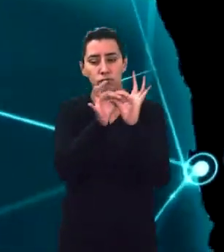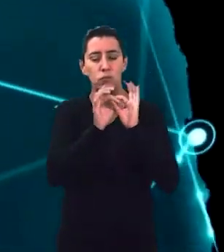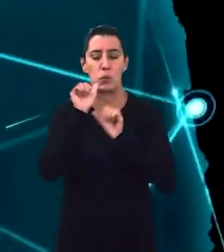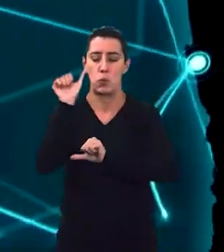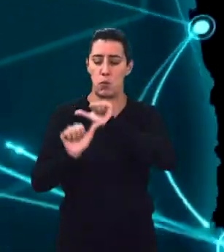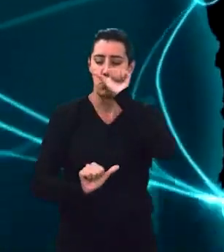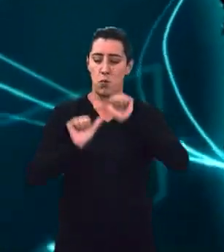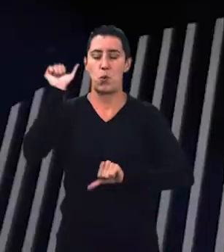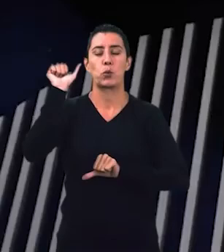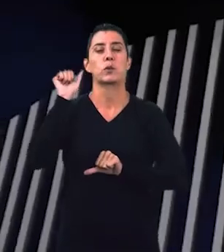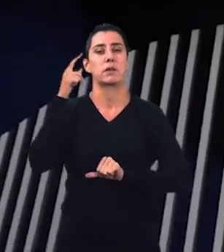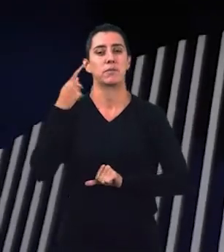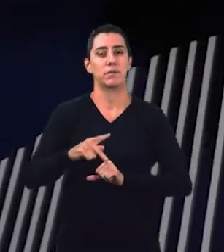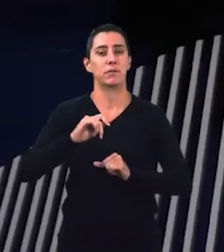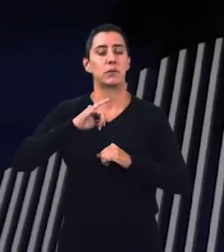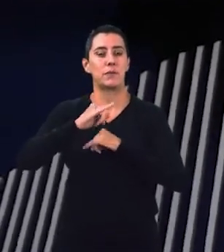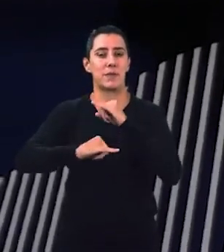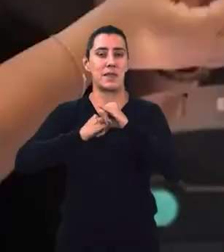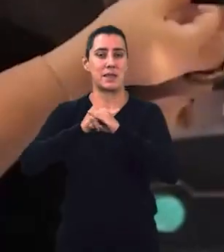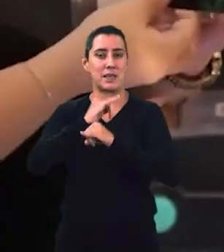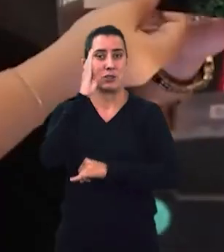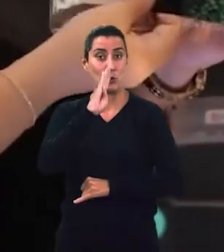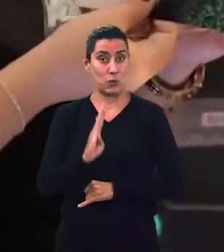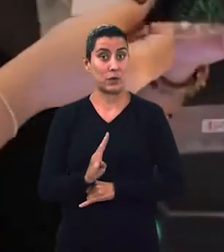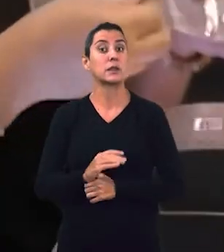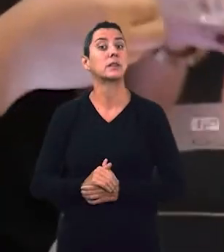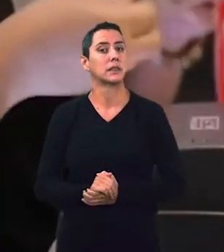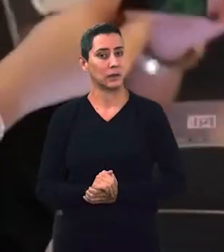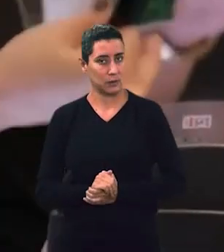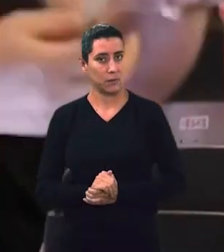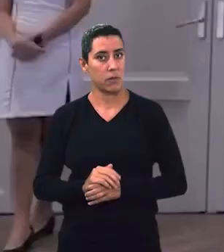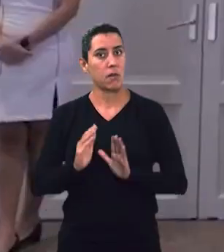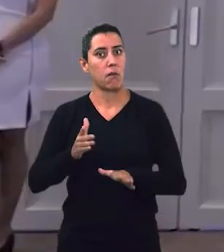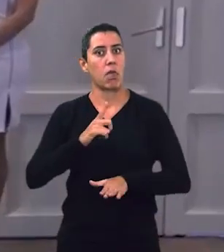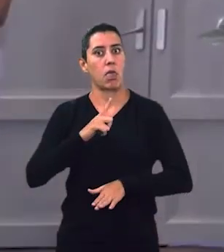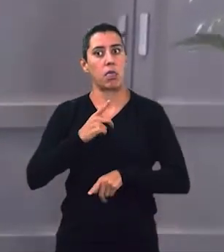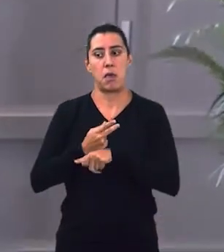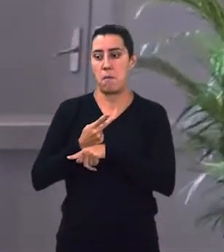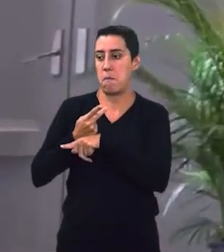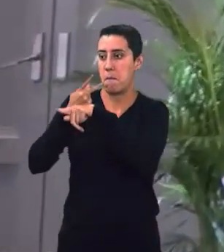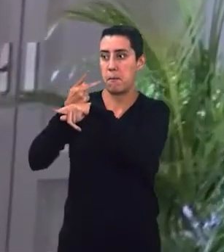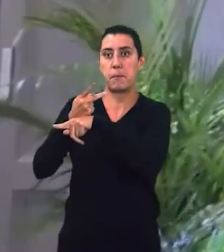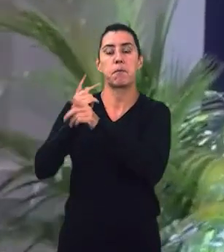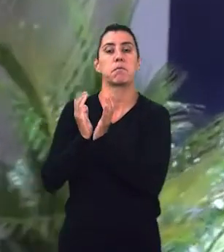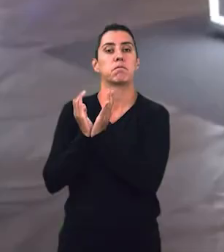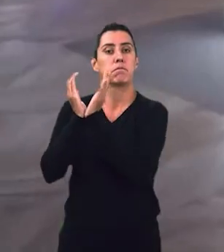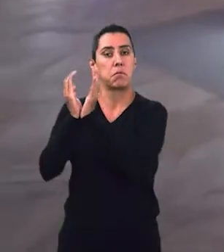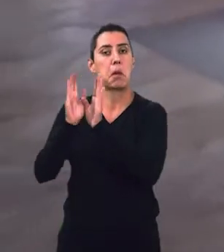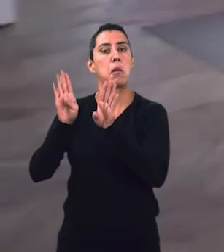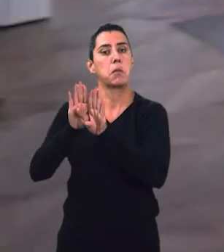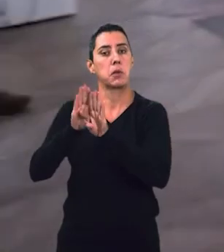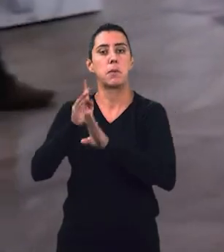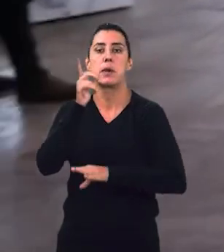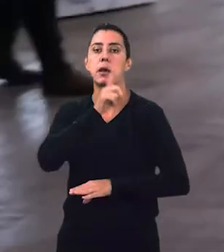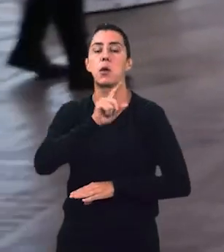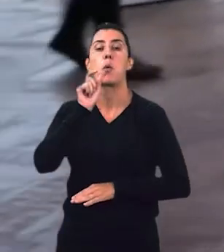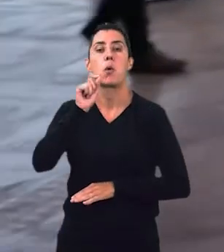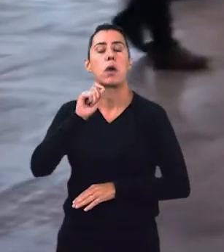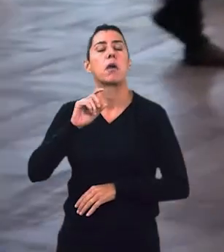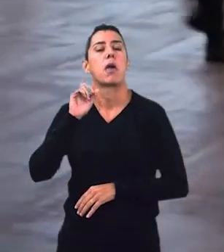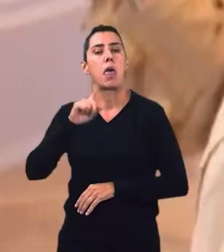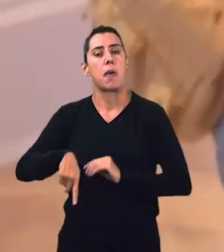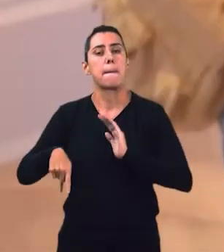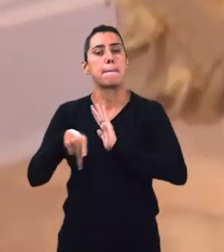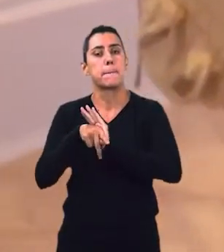país. O mercado brasileiro também recebeu o Huawei Digital Power, com soluções de energia para reduzir